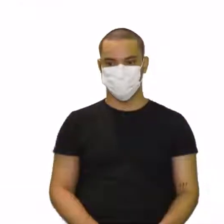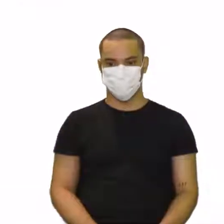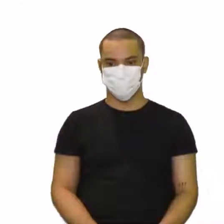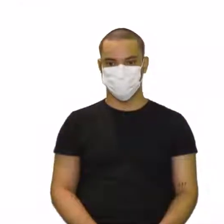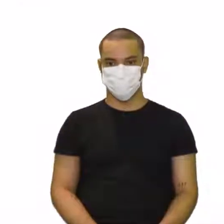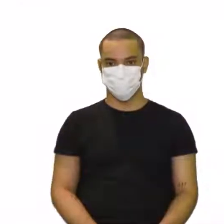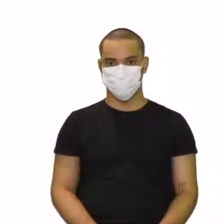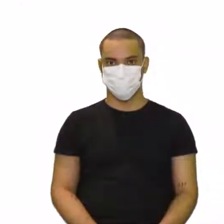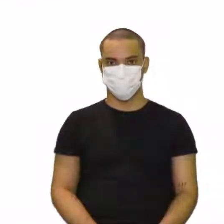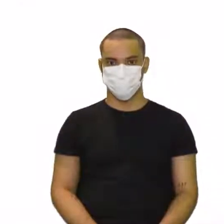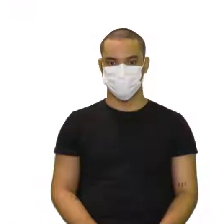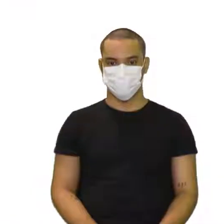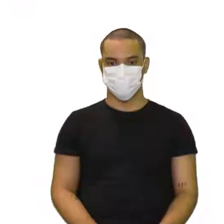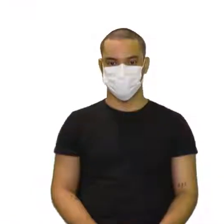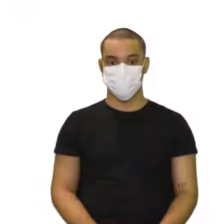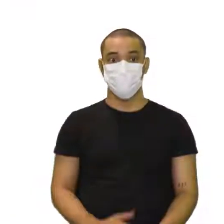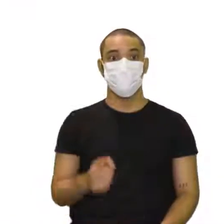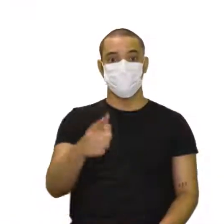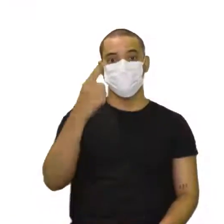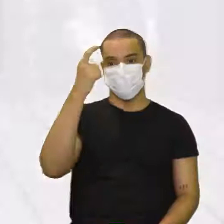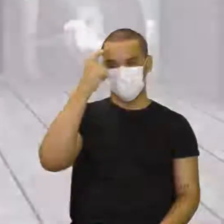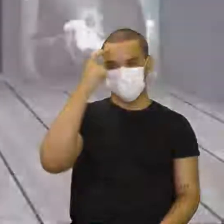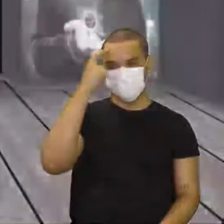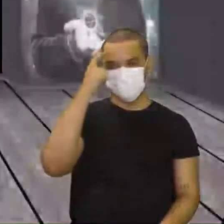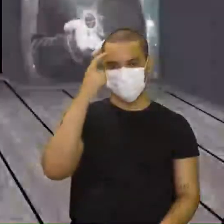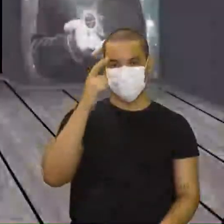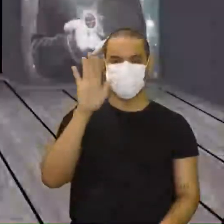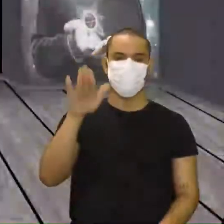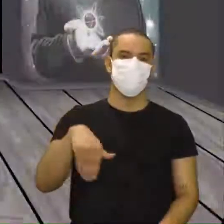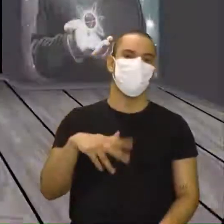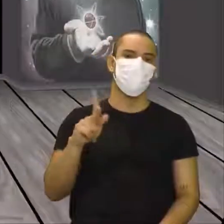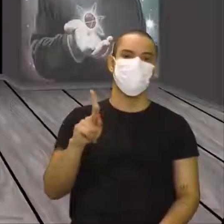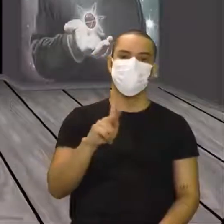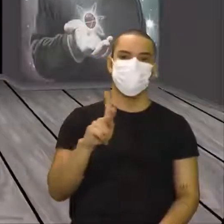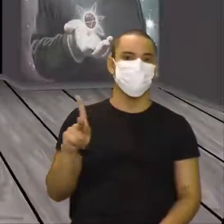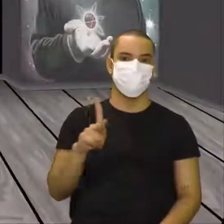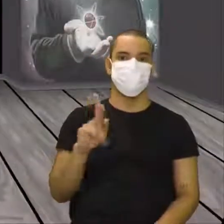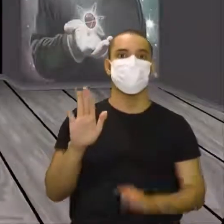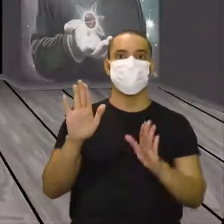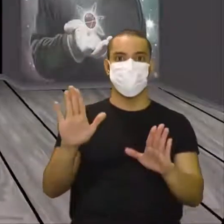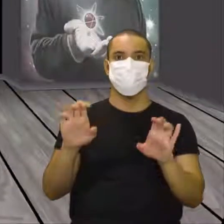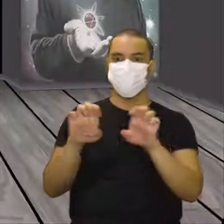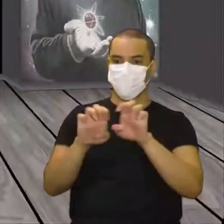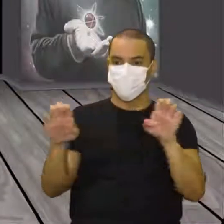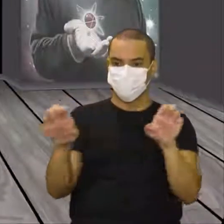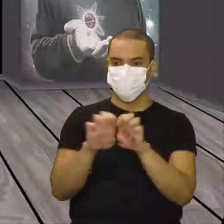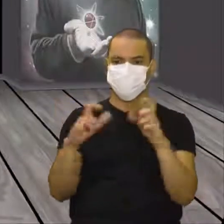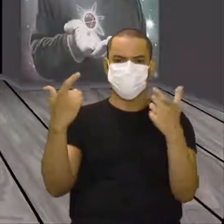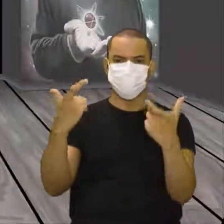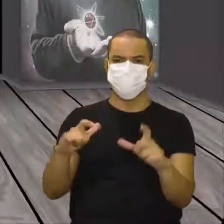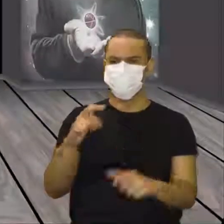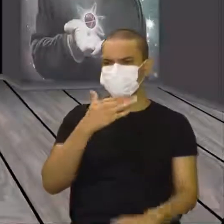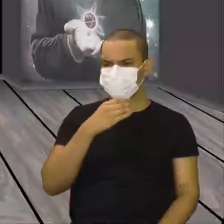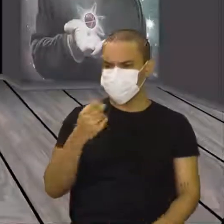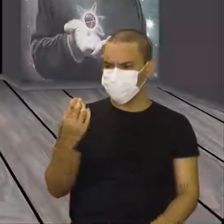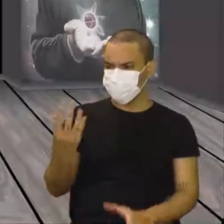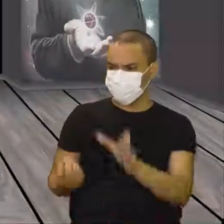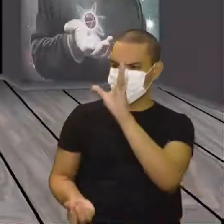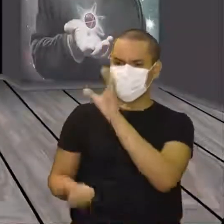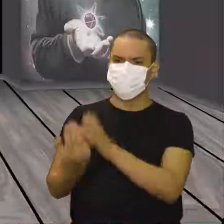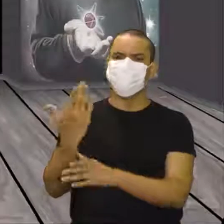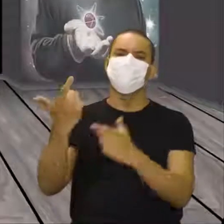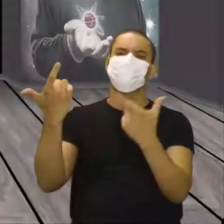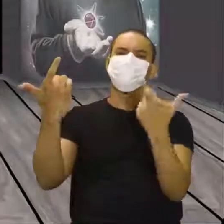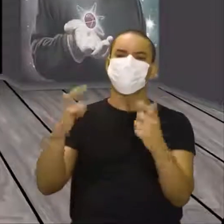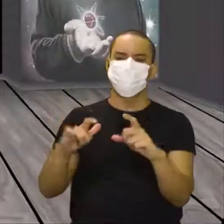Então, aí você pensa, ah, professor, essas equações, de onde esses caras são doidos, surge de